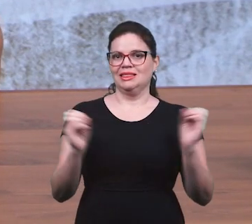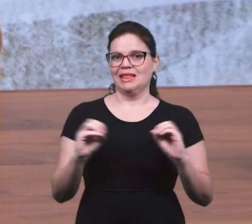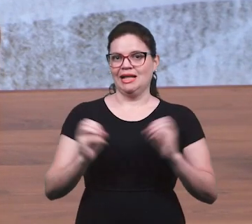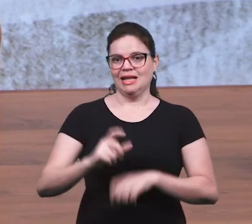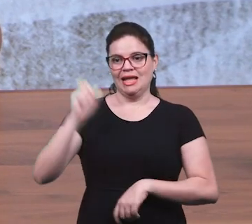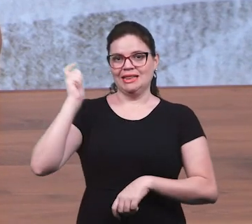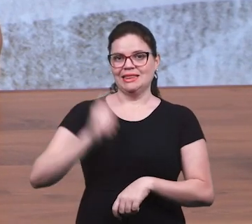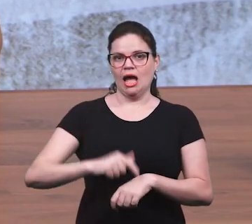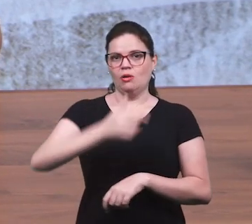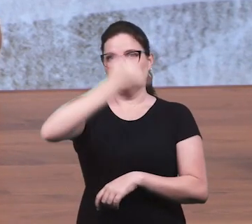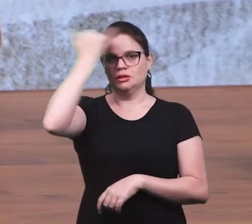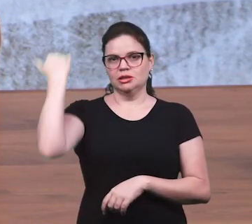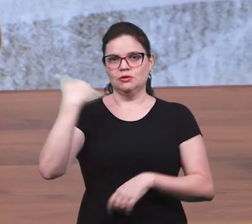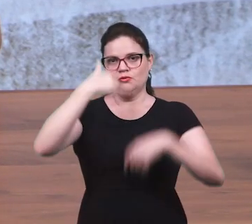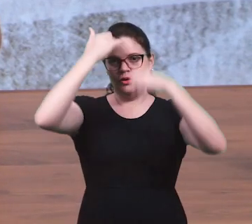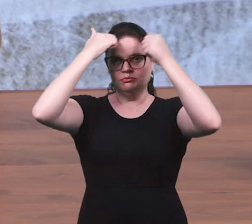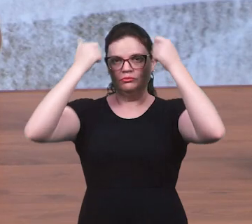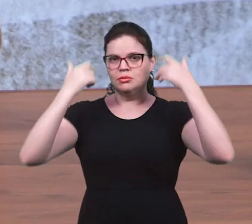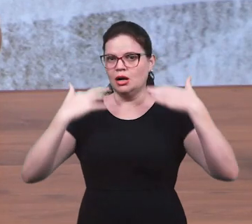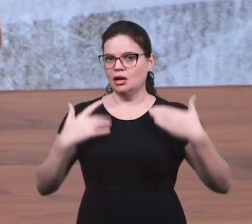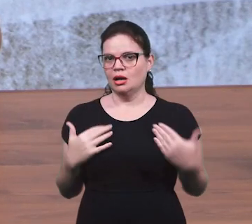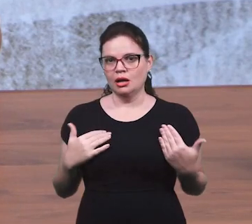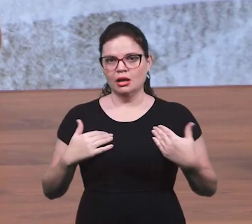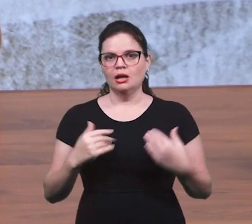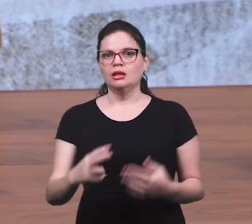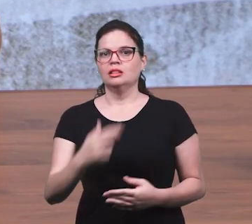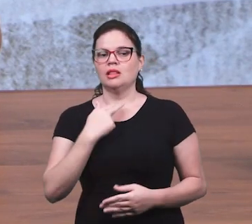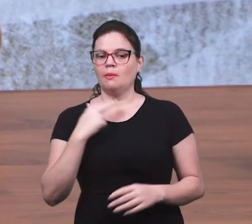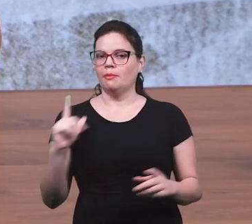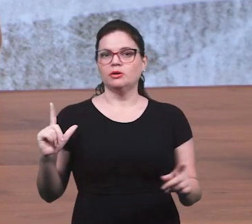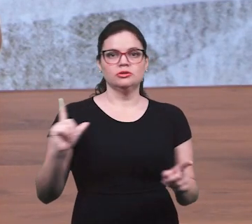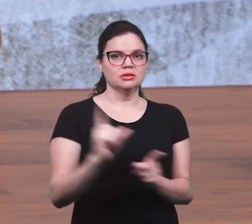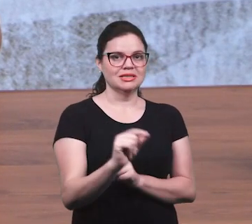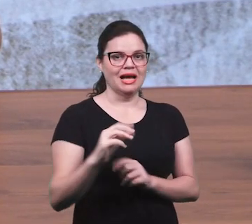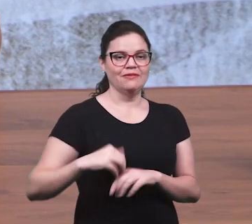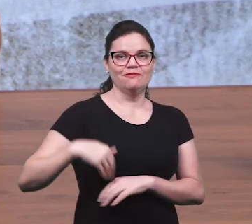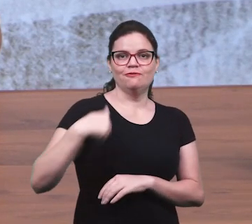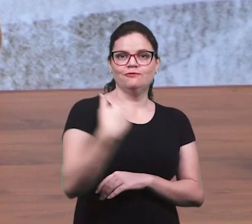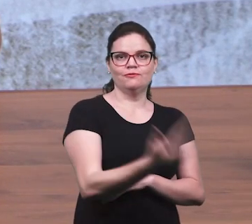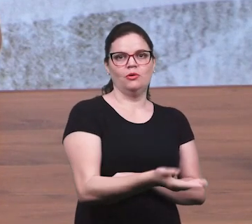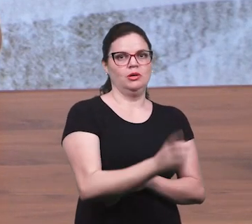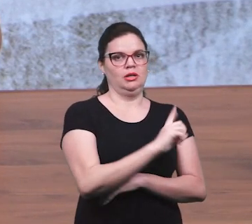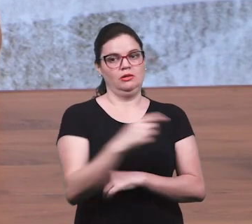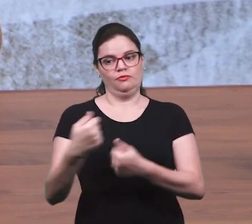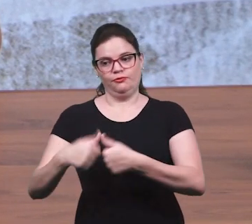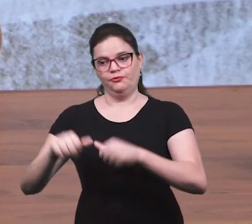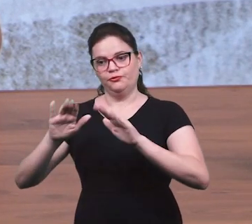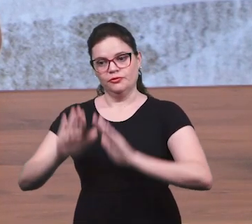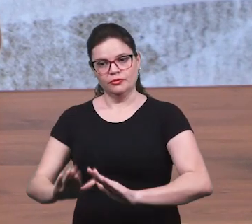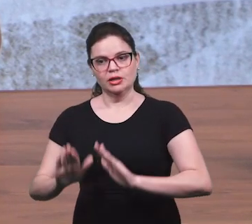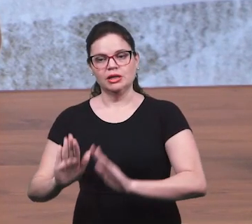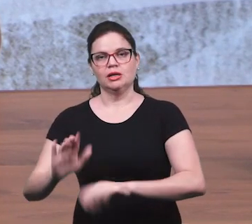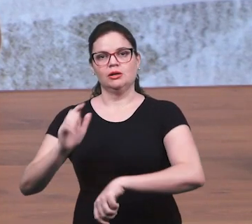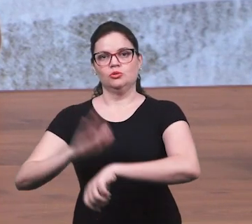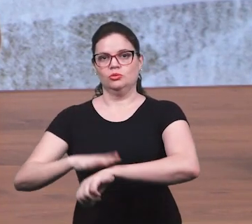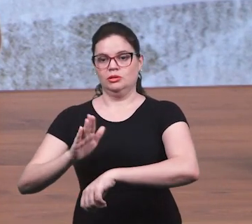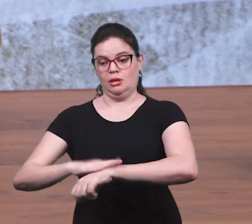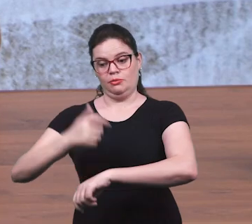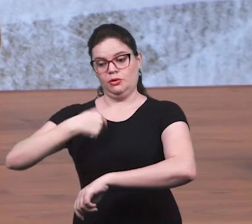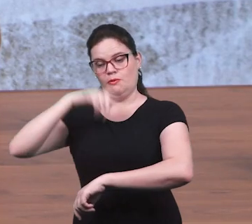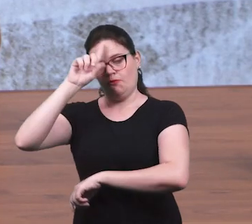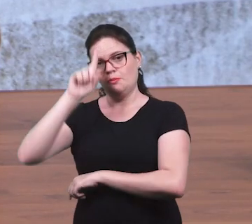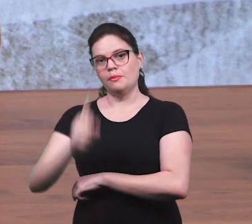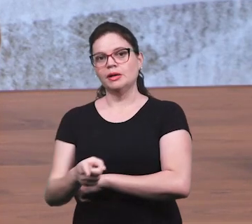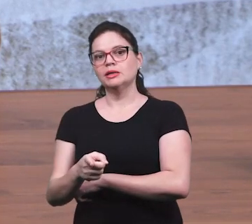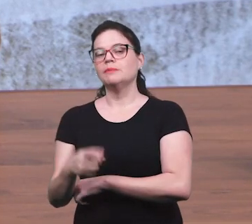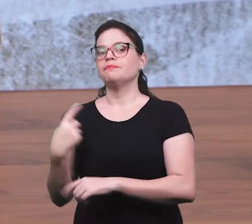se contaminará, nem sairá do santuário para que não profane o santuário do seu Deus,